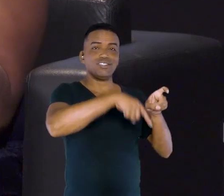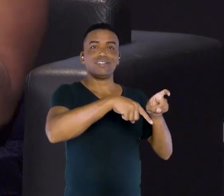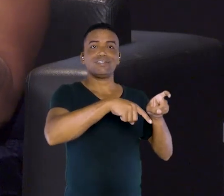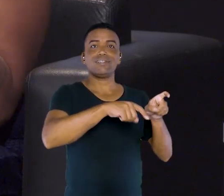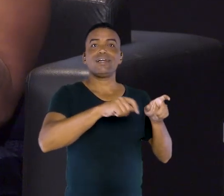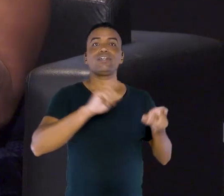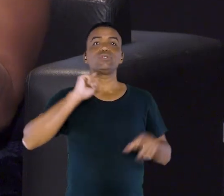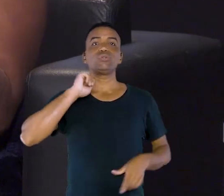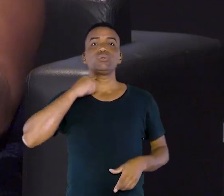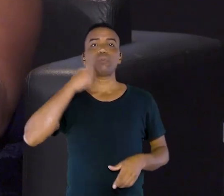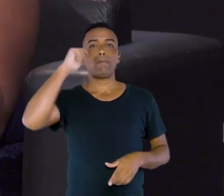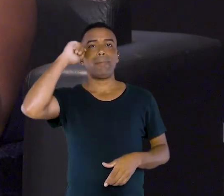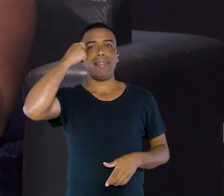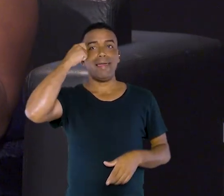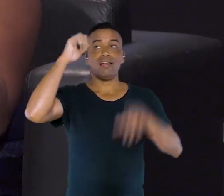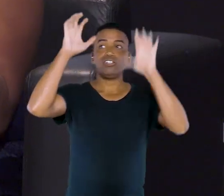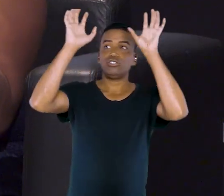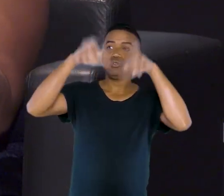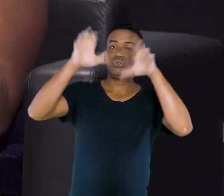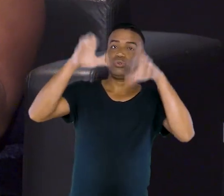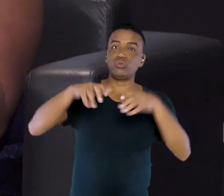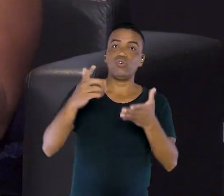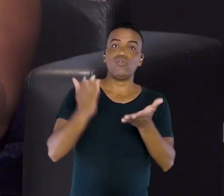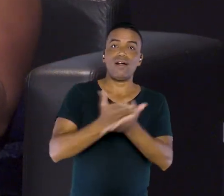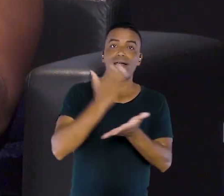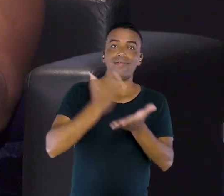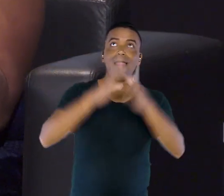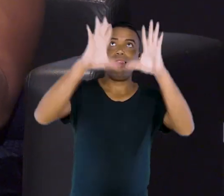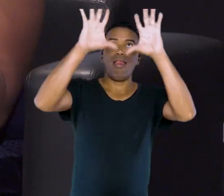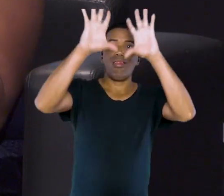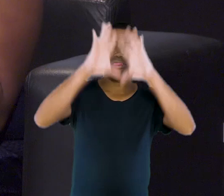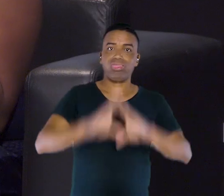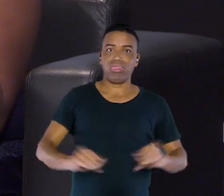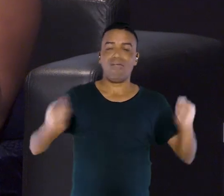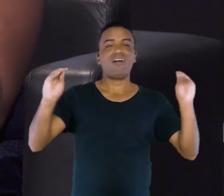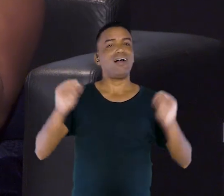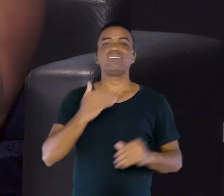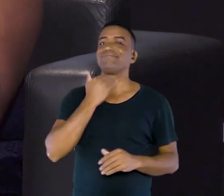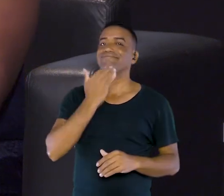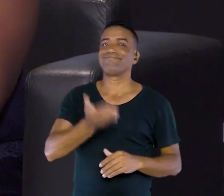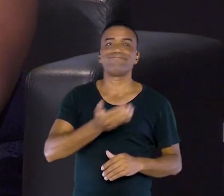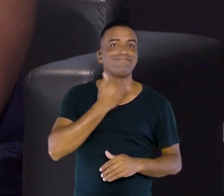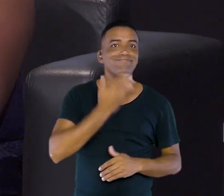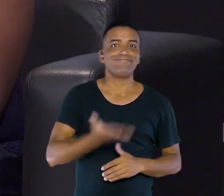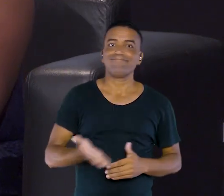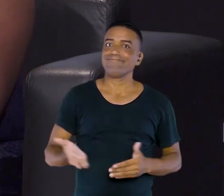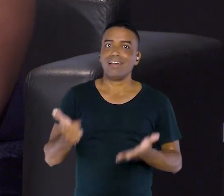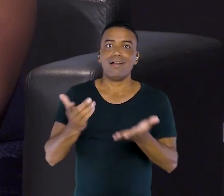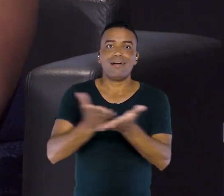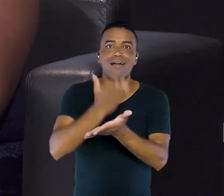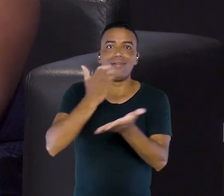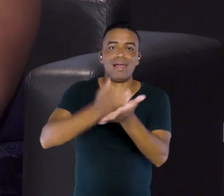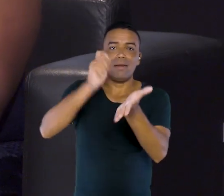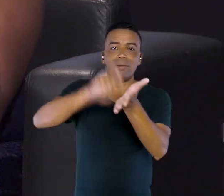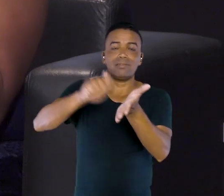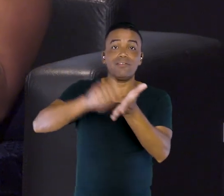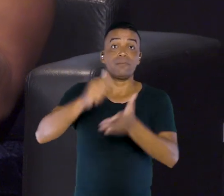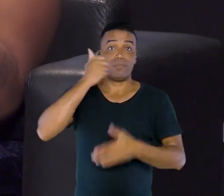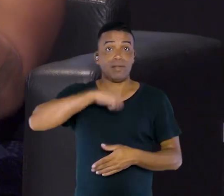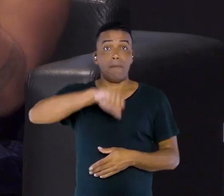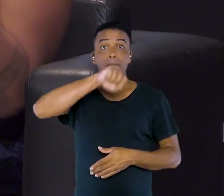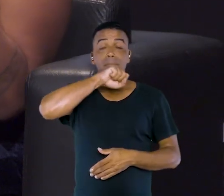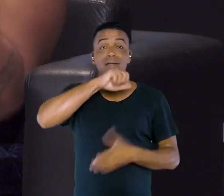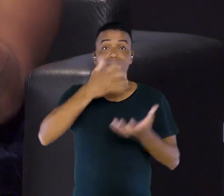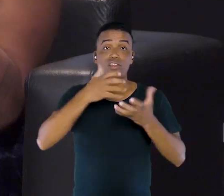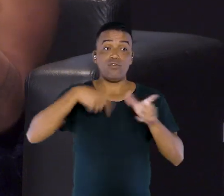voltou cheio de carvão, chuva caiu, molhou. Então, para mim, eu vi que não funcionava. Porque a minha